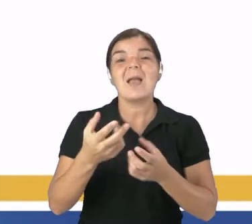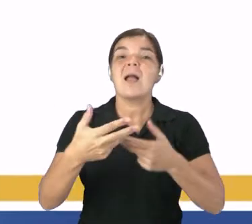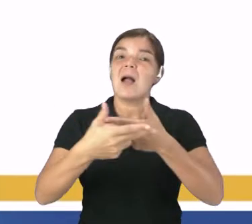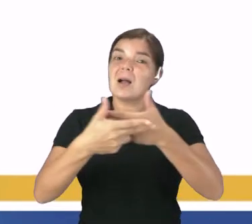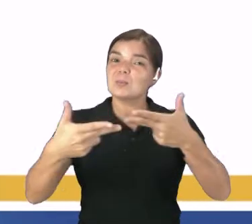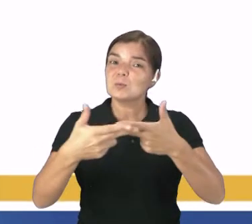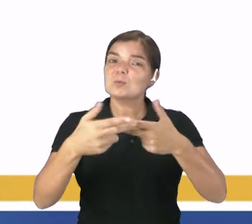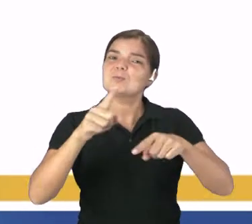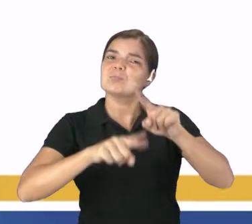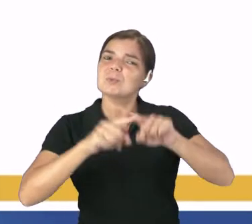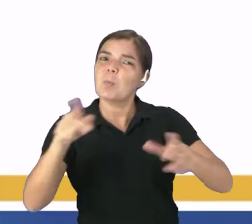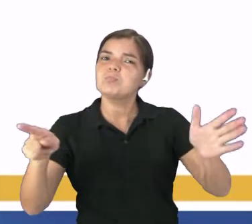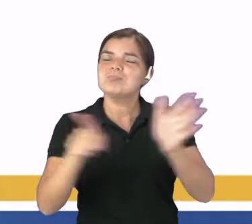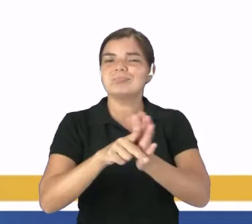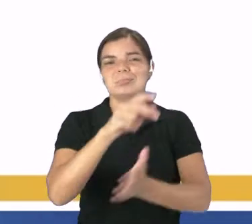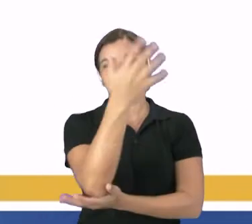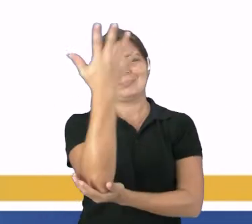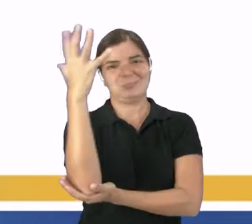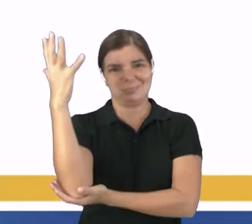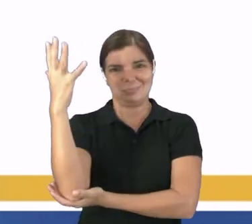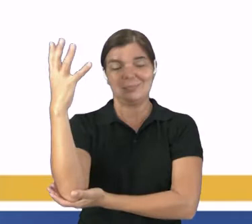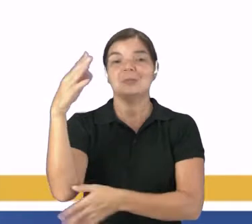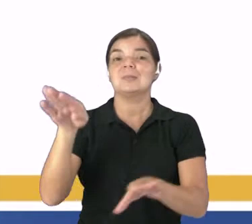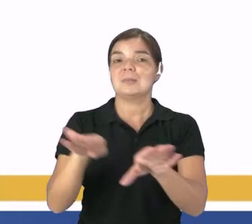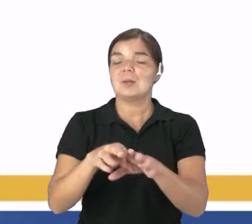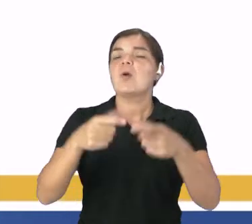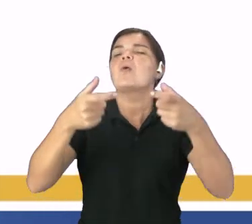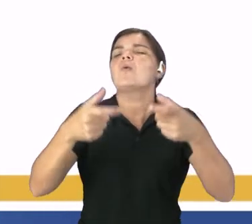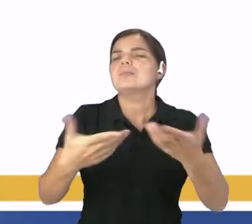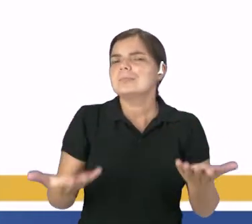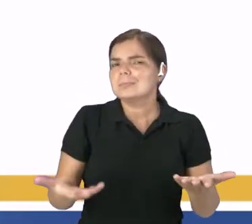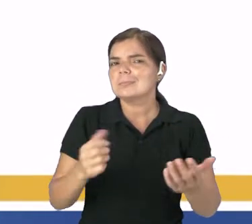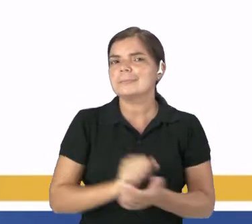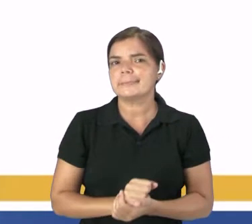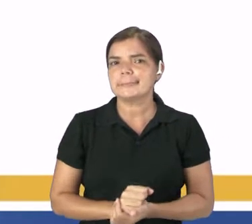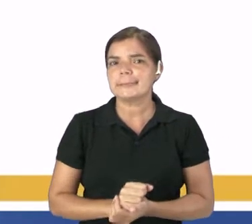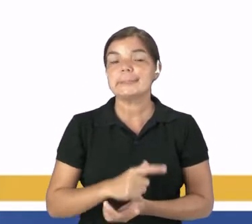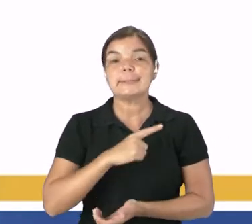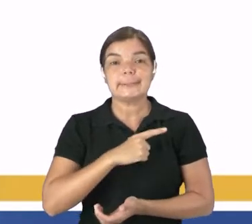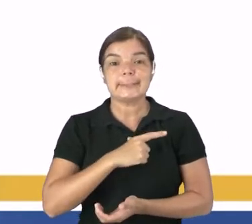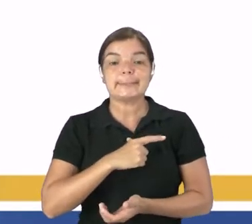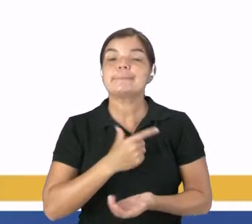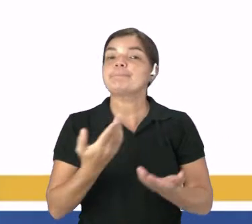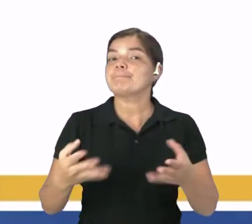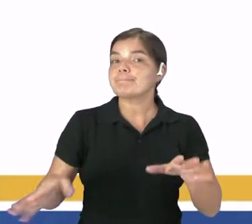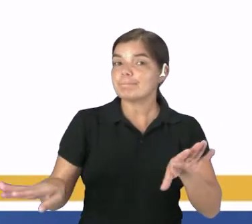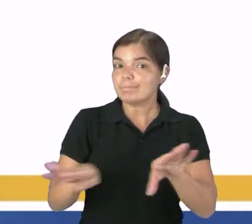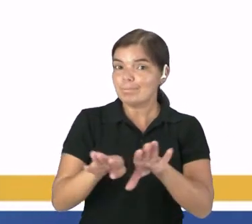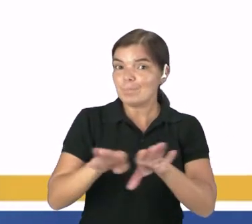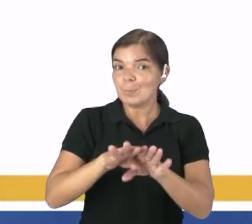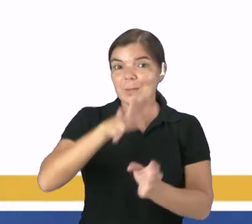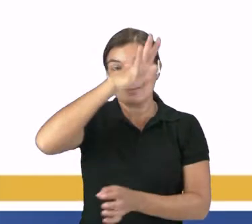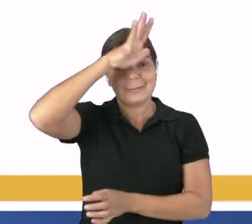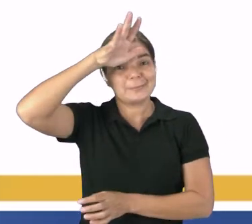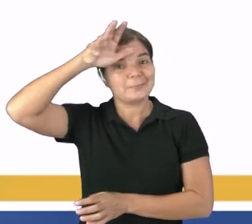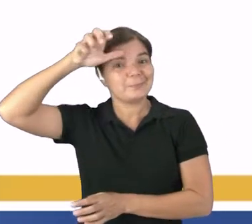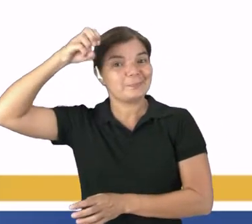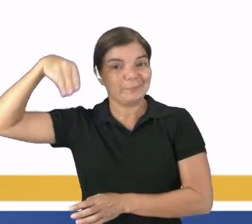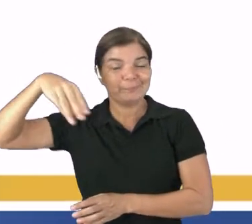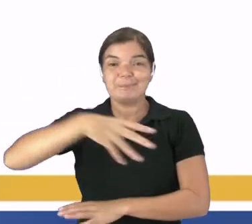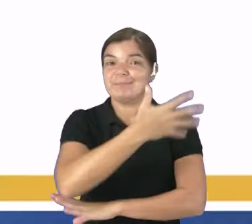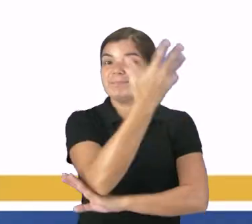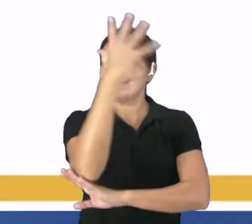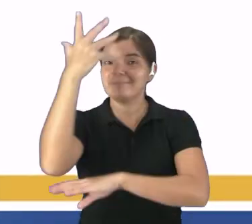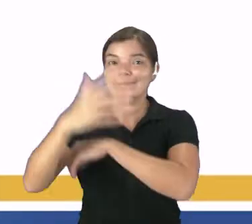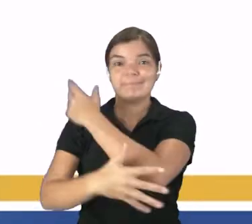natureza e não se preocupam em preservar. E lembra, galera, de onde que a gente é? Onde que a gente está inserido? Na floresta amazônica, né?